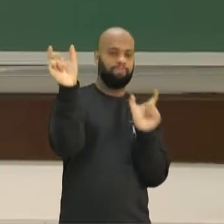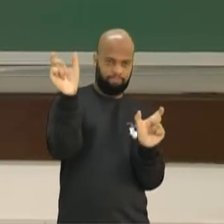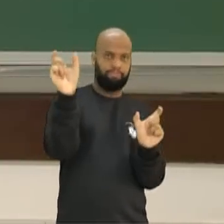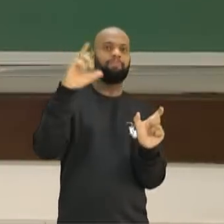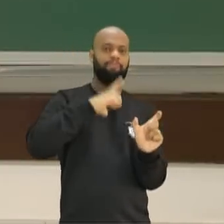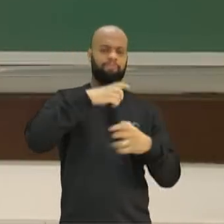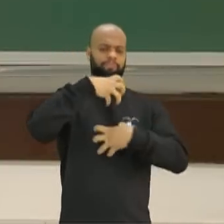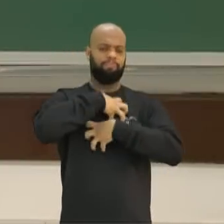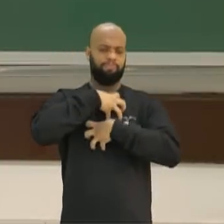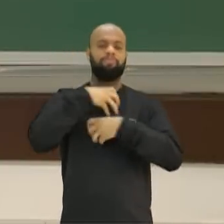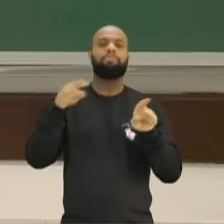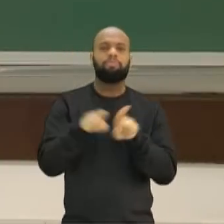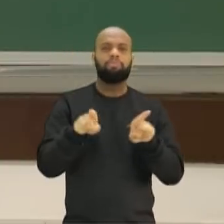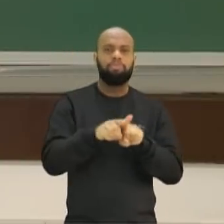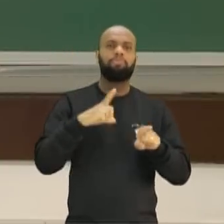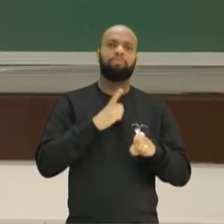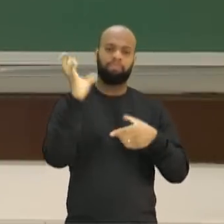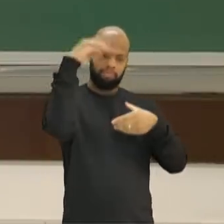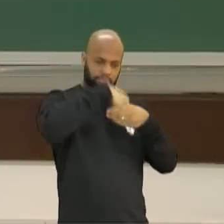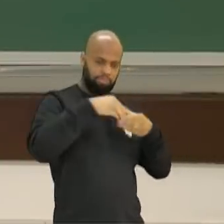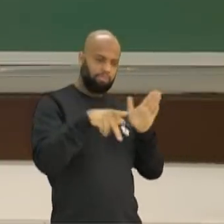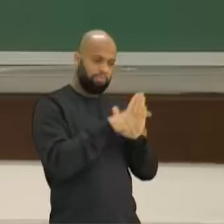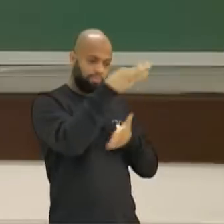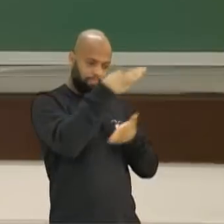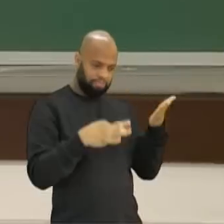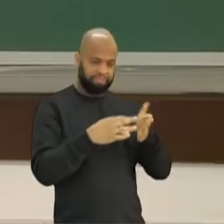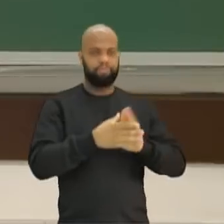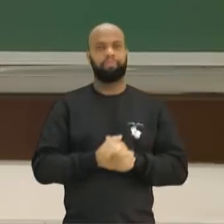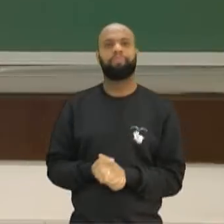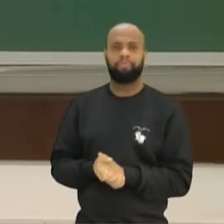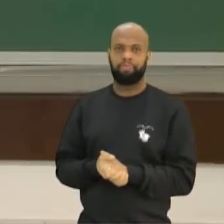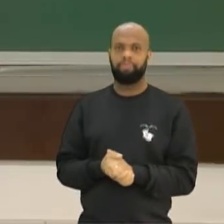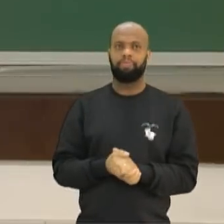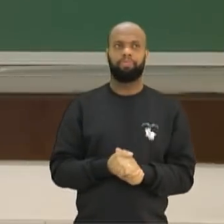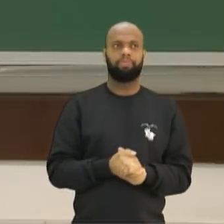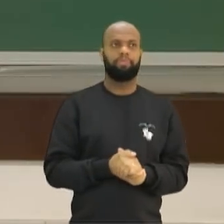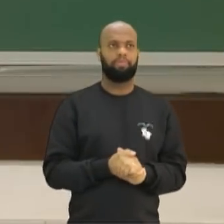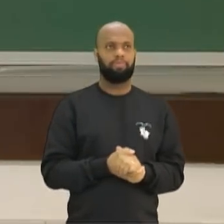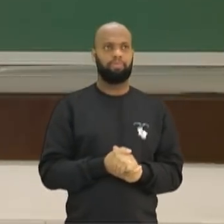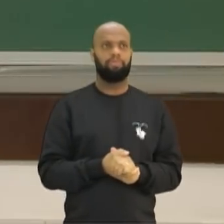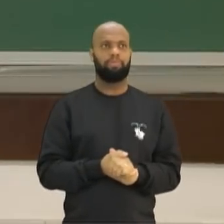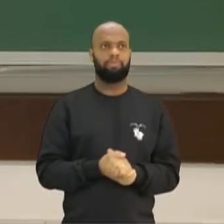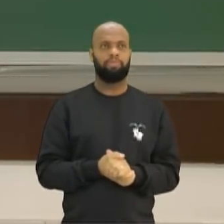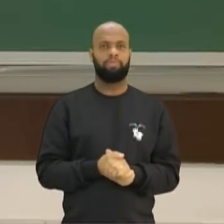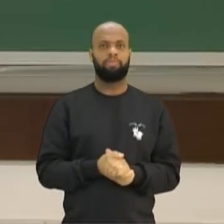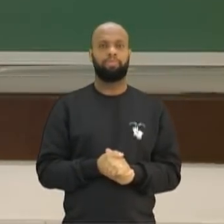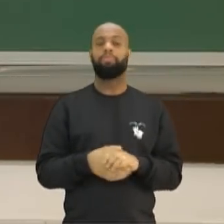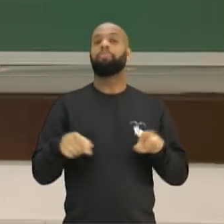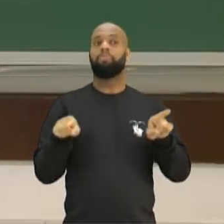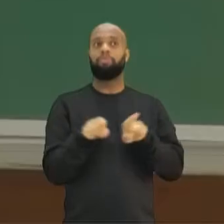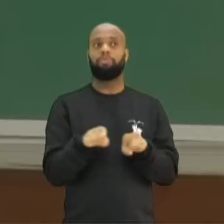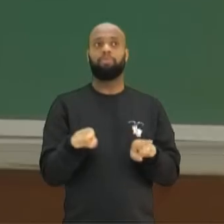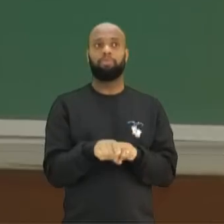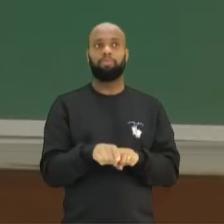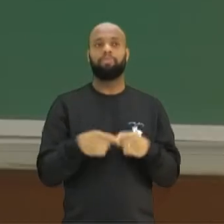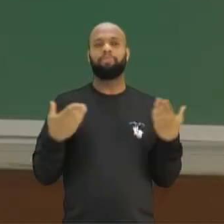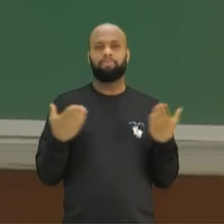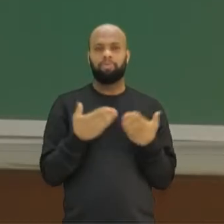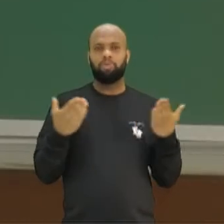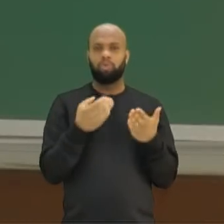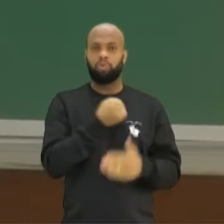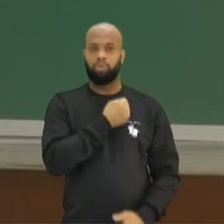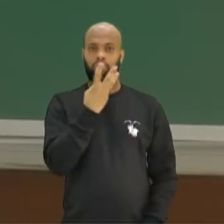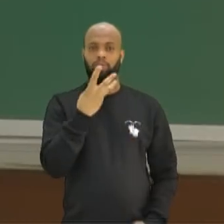palavras, do sentido que elas produzem ali no texto, ok? E claro que, ó, por qual